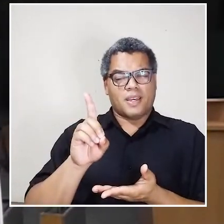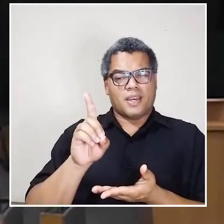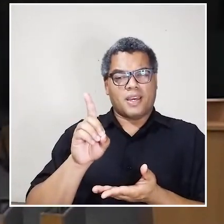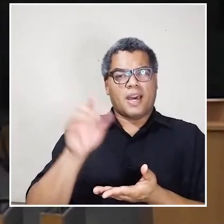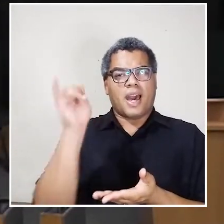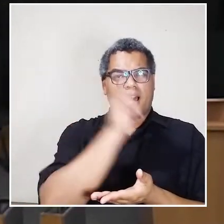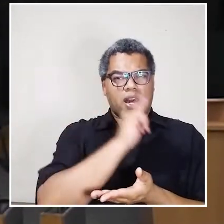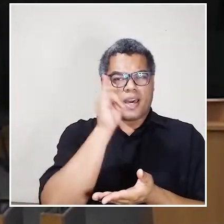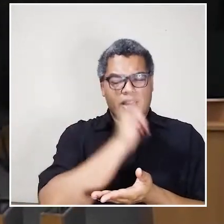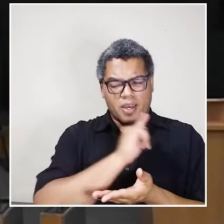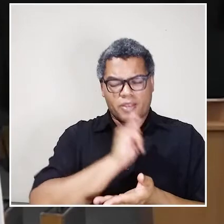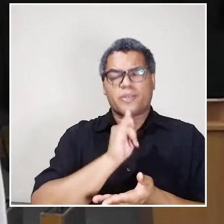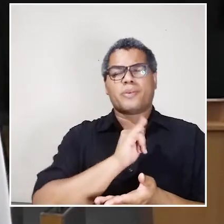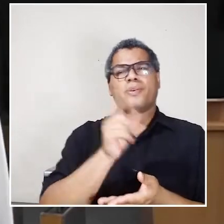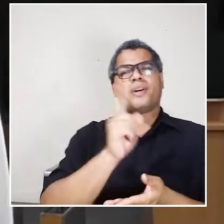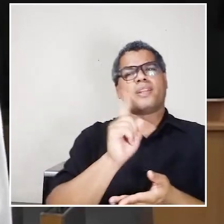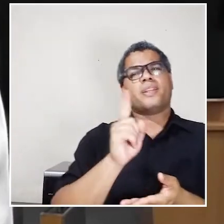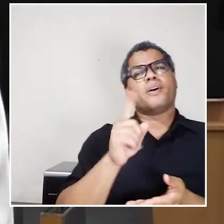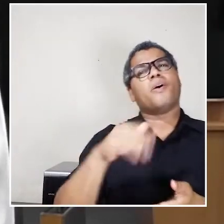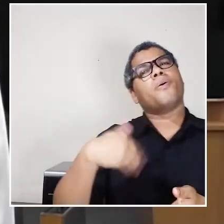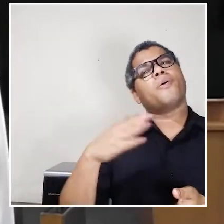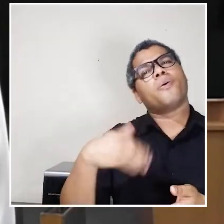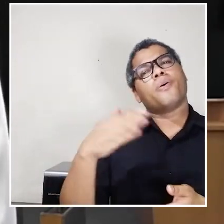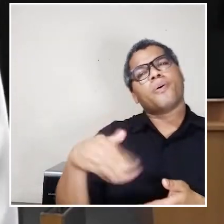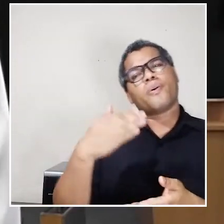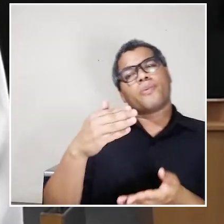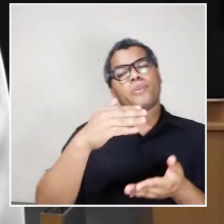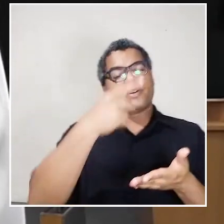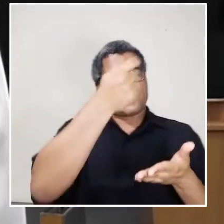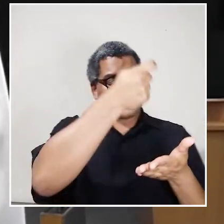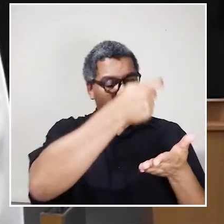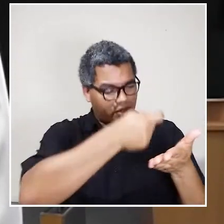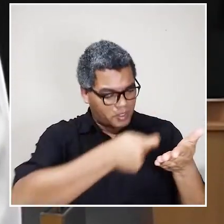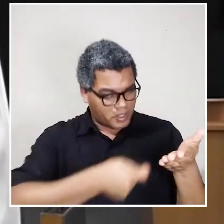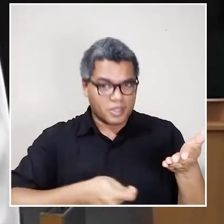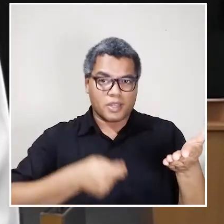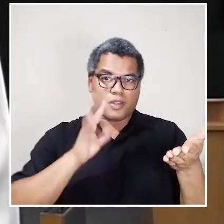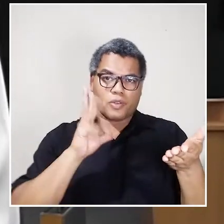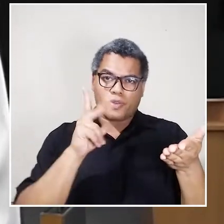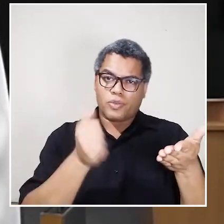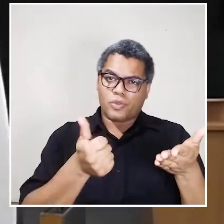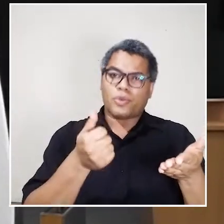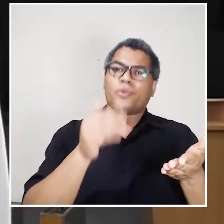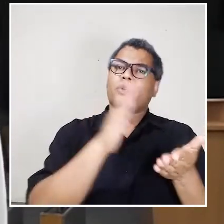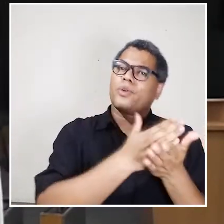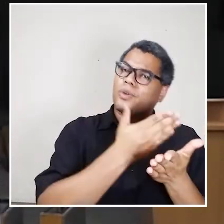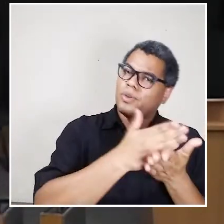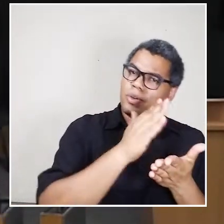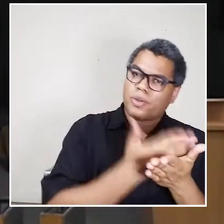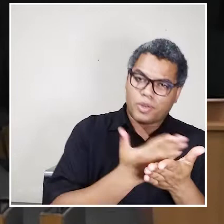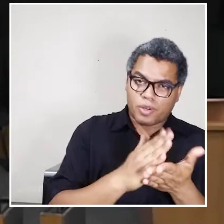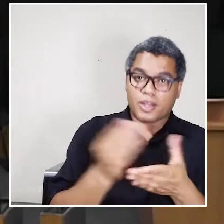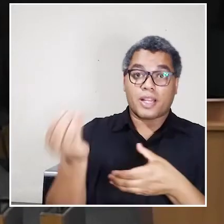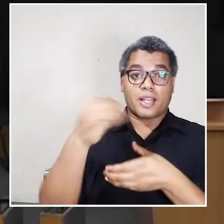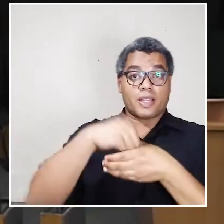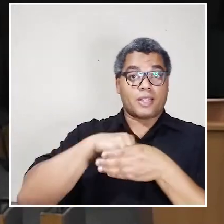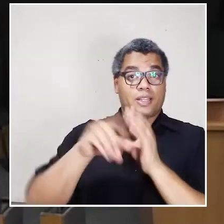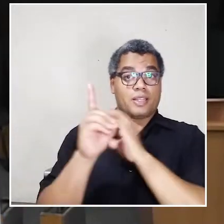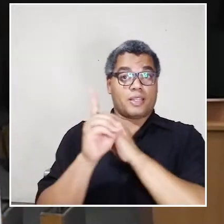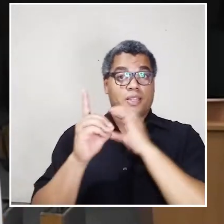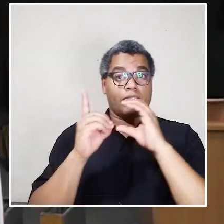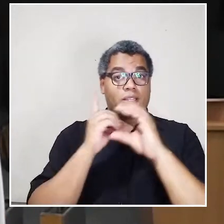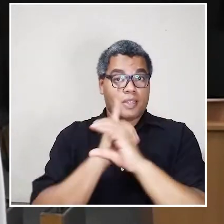é incomum nós nos valermos desta passagem por inteiro ou parte dela na liturgia do culto, quando